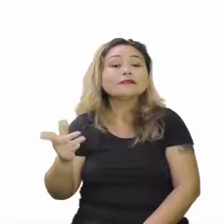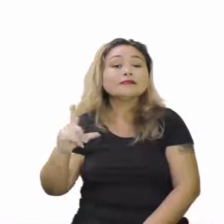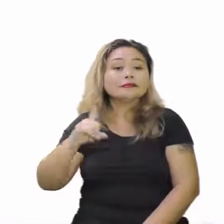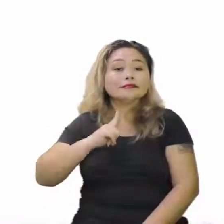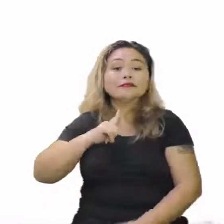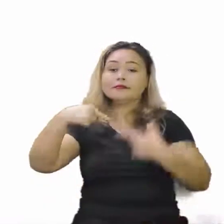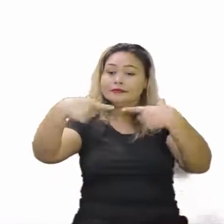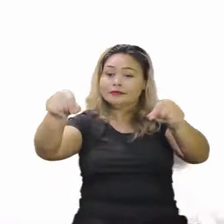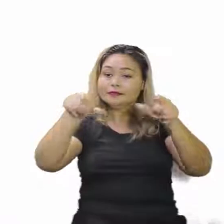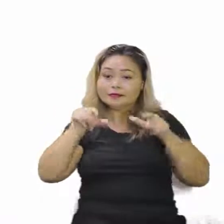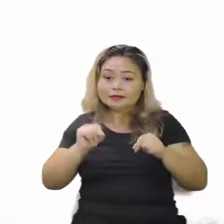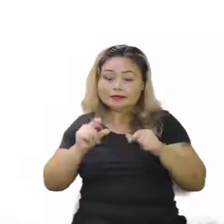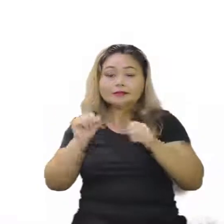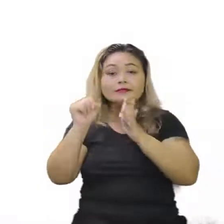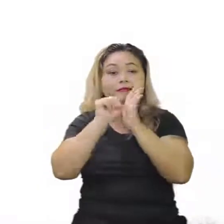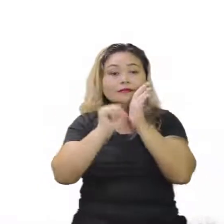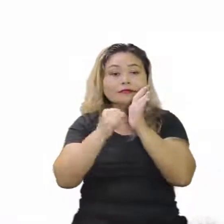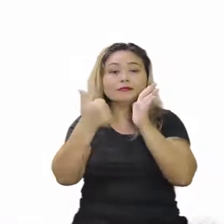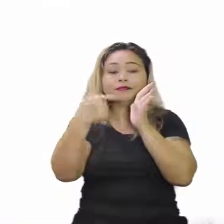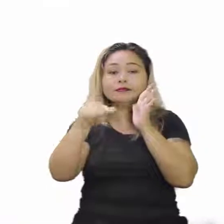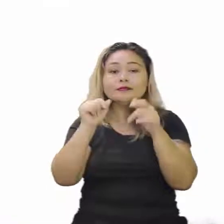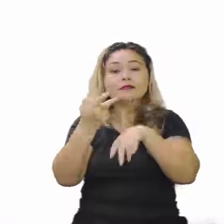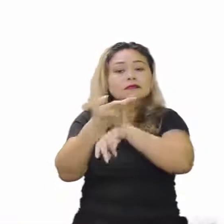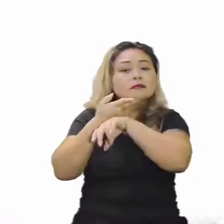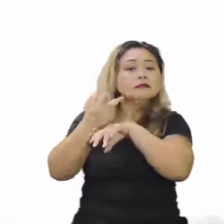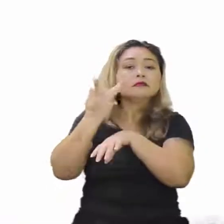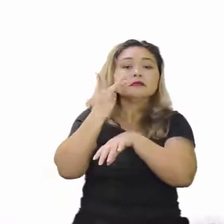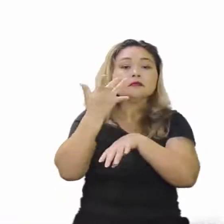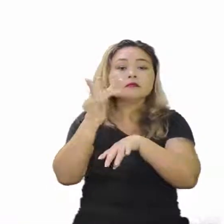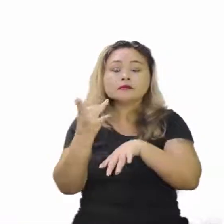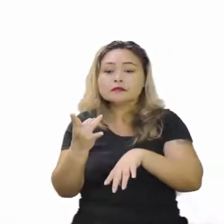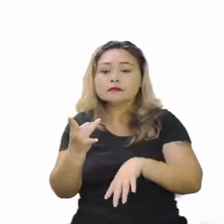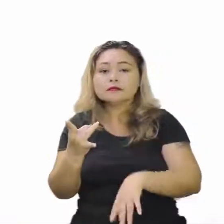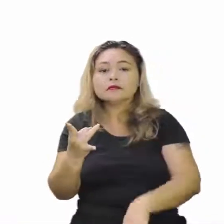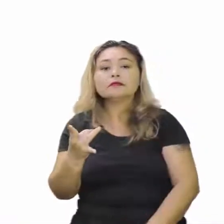Aqui tem Real Forte Príncipe da Beira, no século XVII, à procura de ouro.